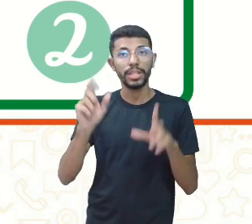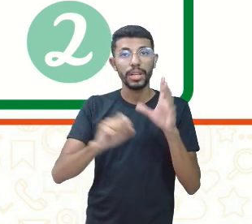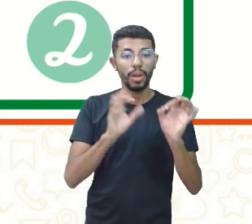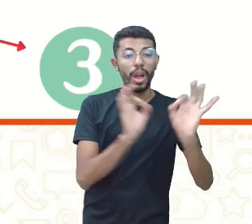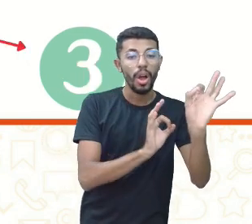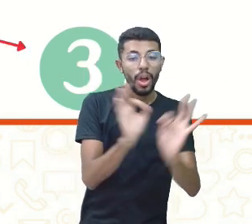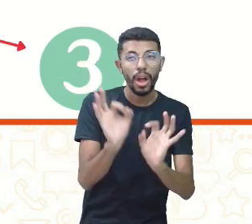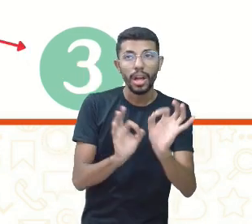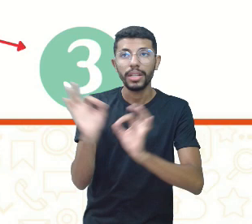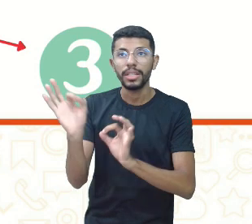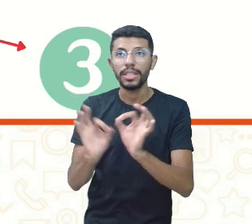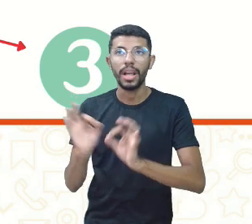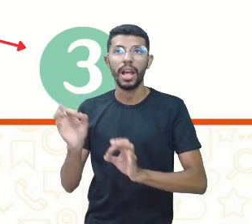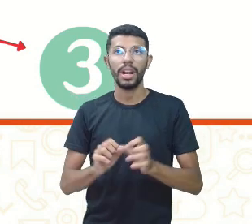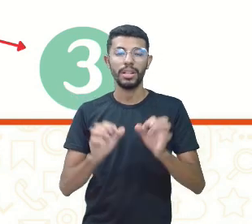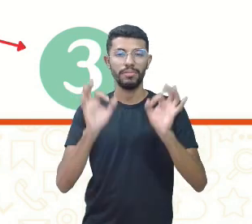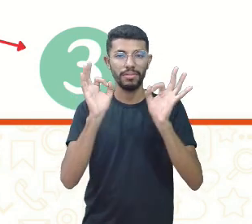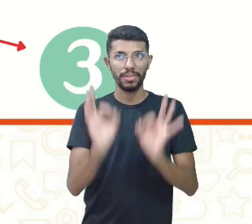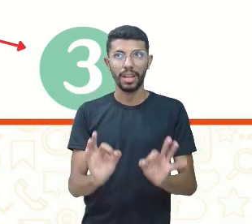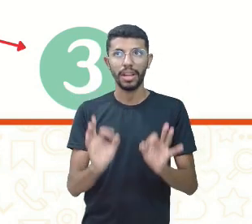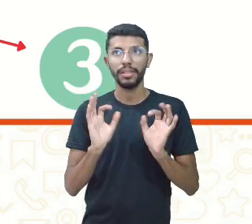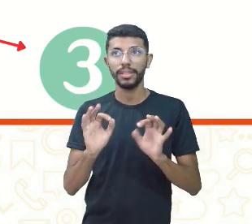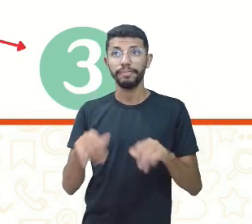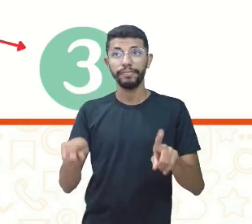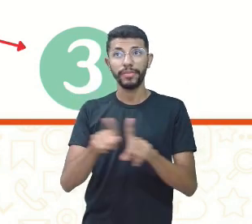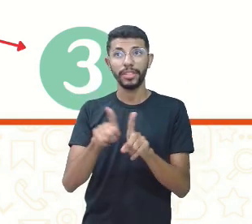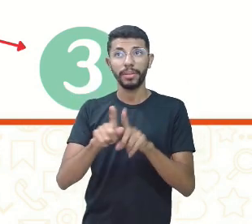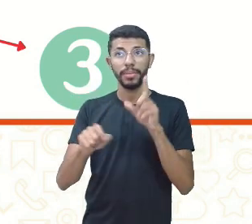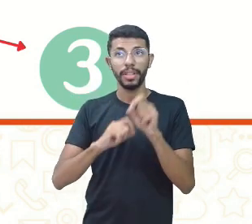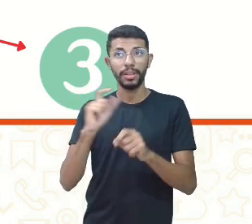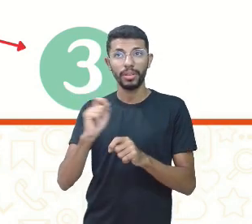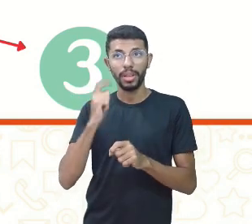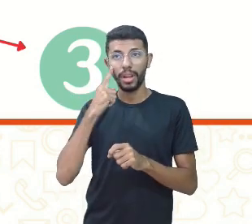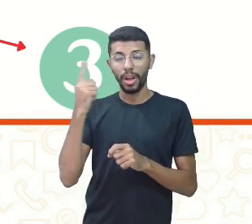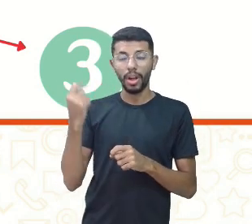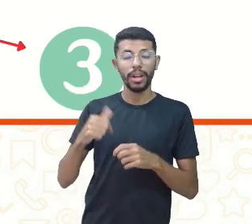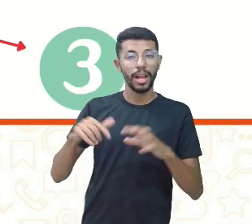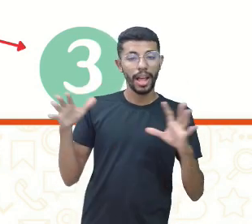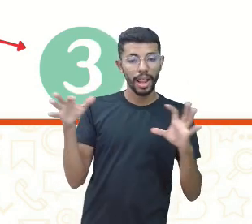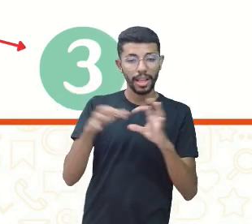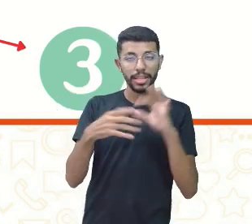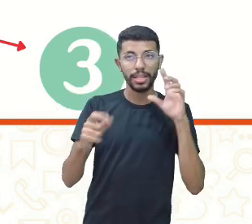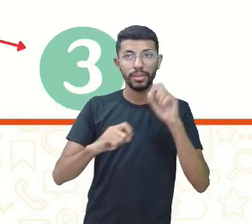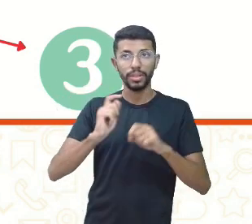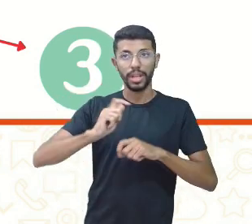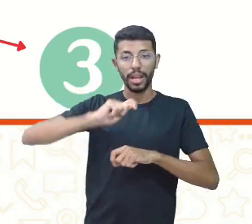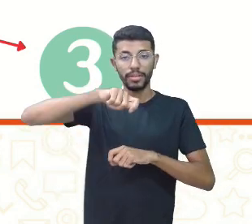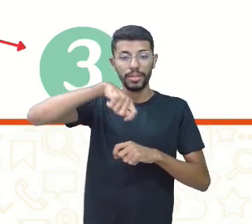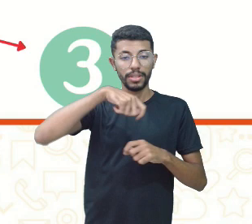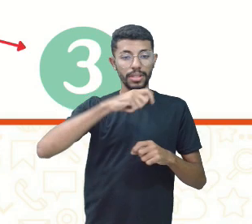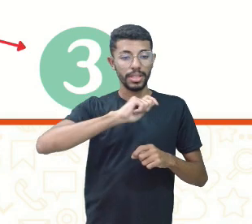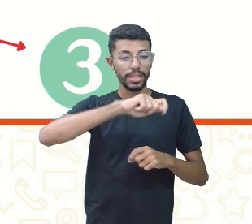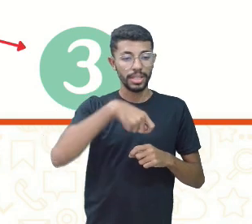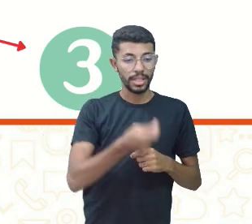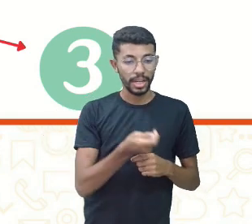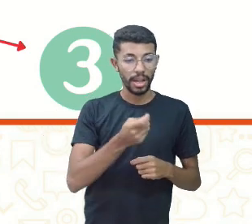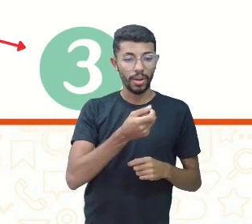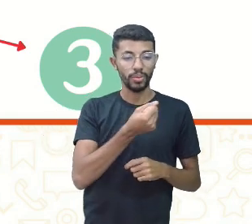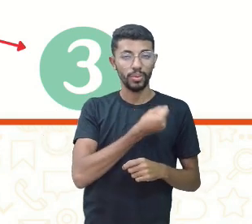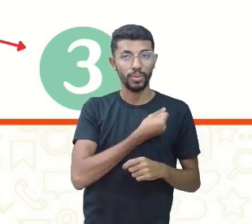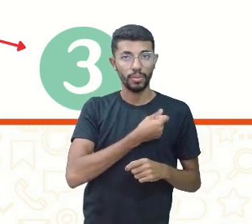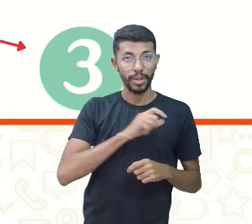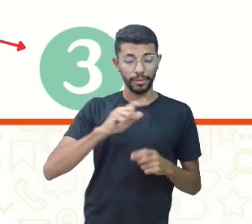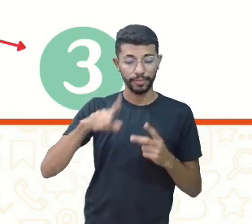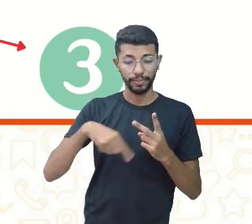ordem correta. Aqui também essa ligação entre sinal, né, o sinal do número, o número no